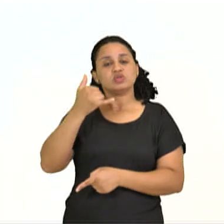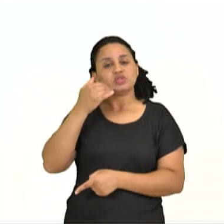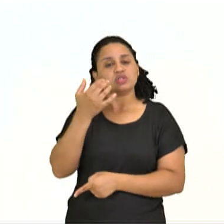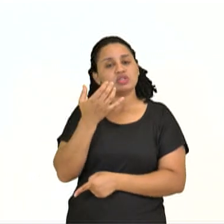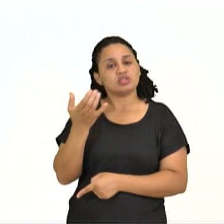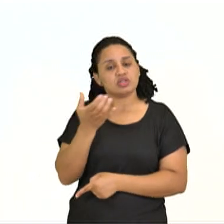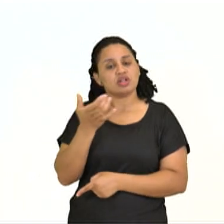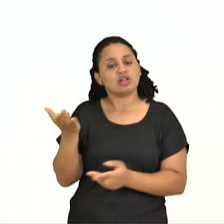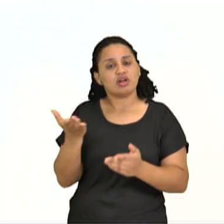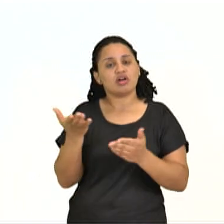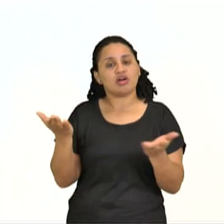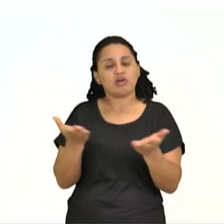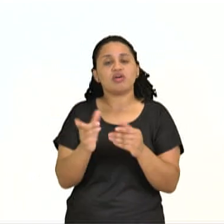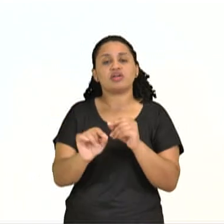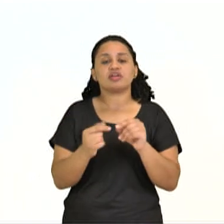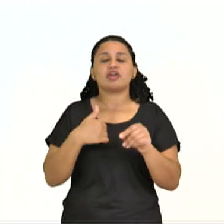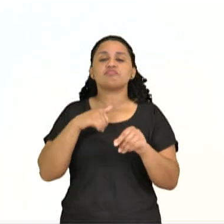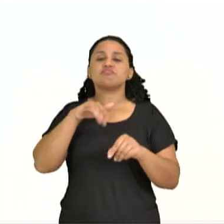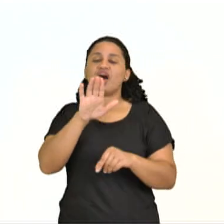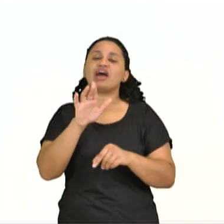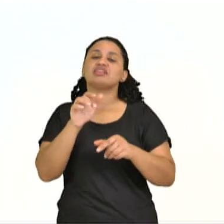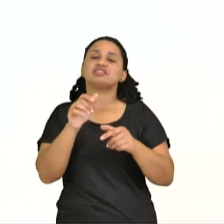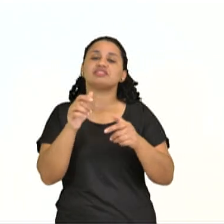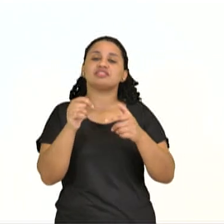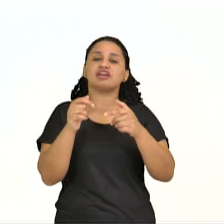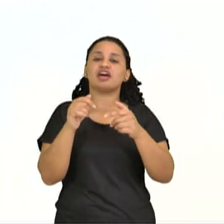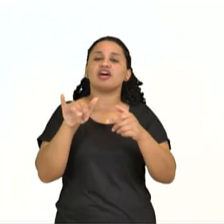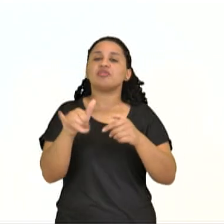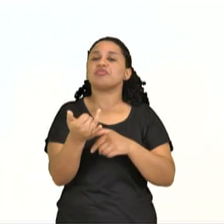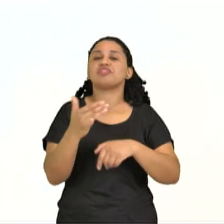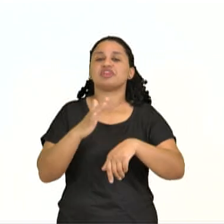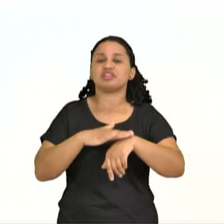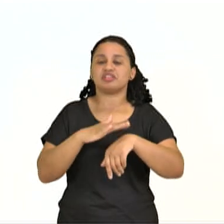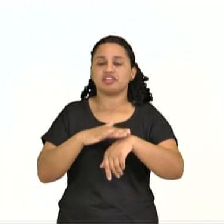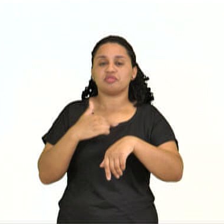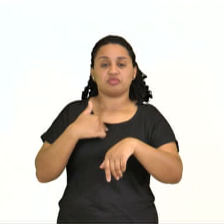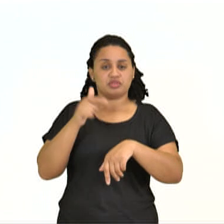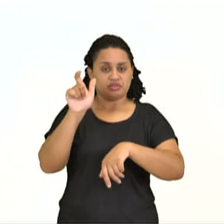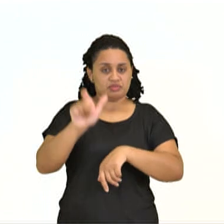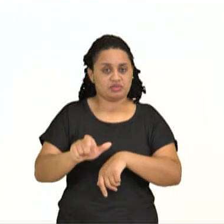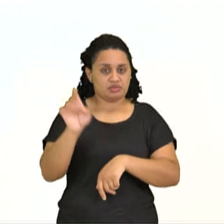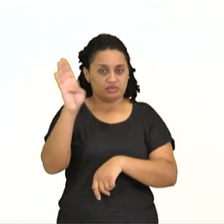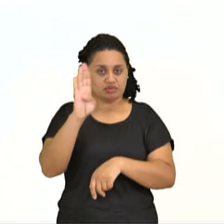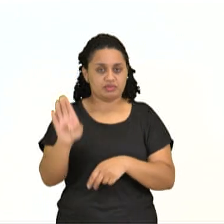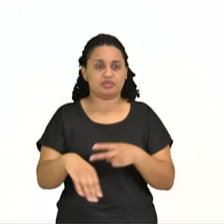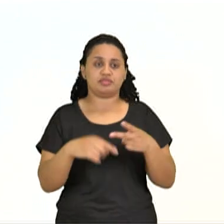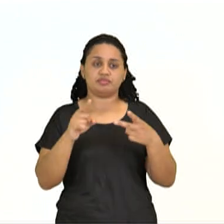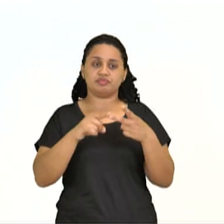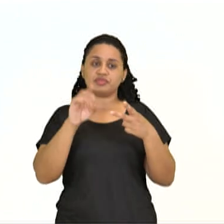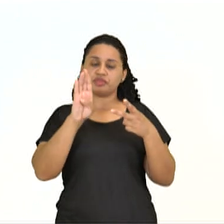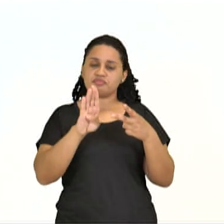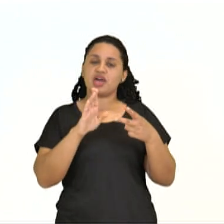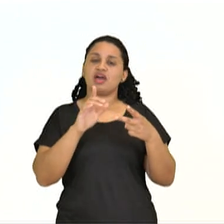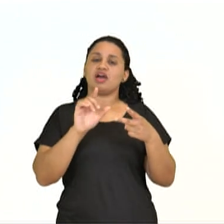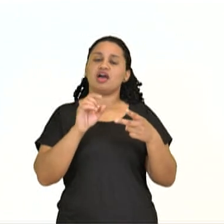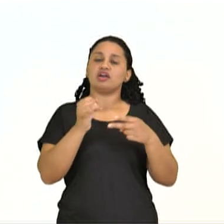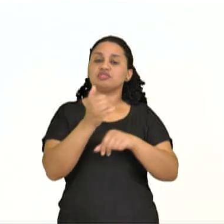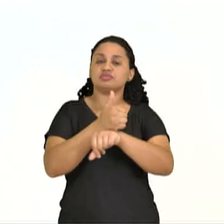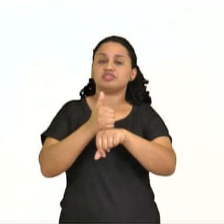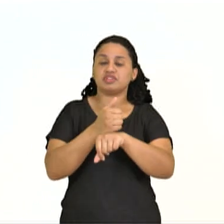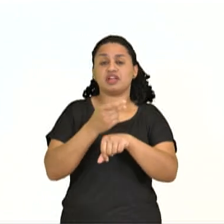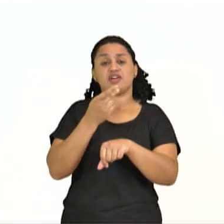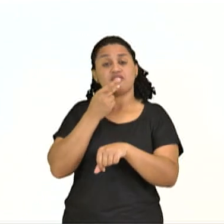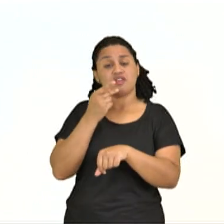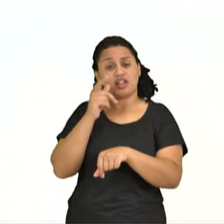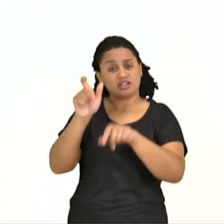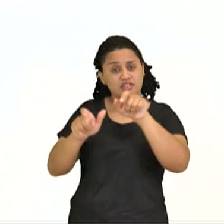atualmente o maior entretenimento dos brasileiros? B, especialistas confirmam que as pessoas estão